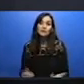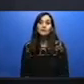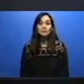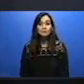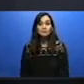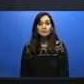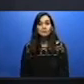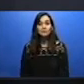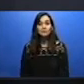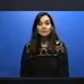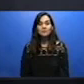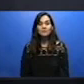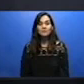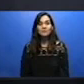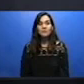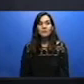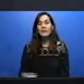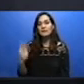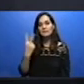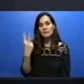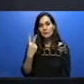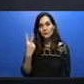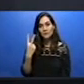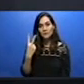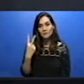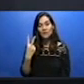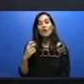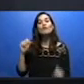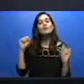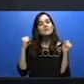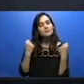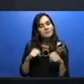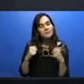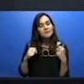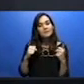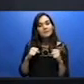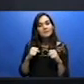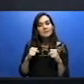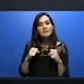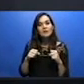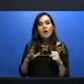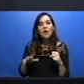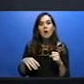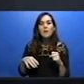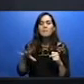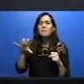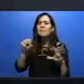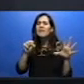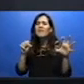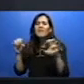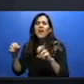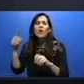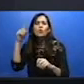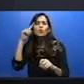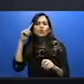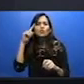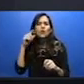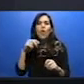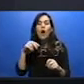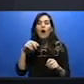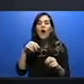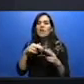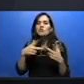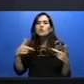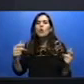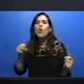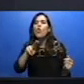Depende, então. A segunda etapa, a coleta de informações gerais sobre a nossa cidade. O nome, o estado, a distância até